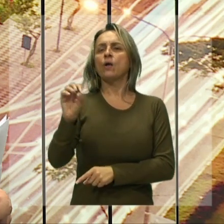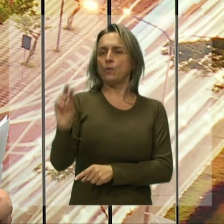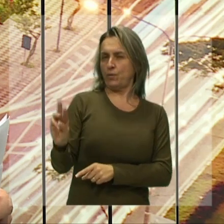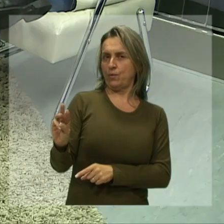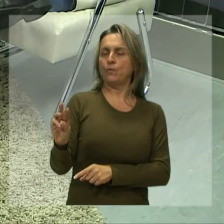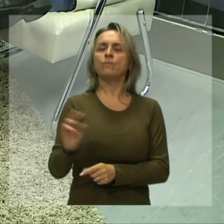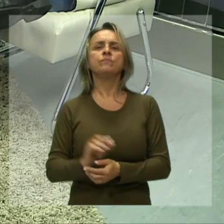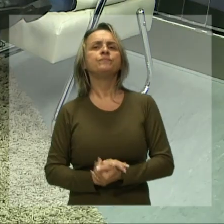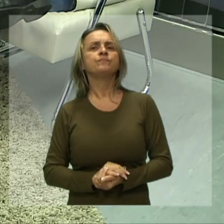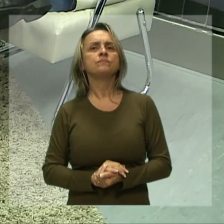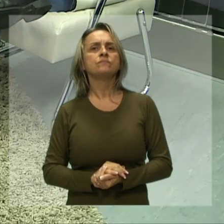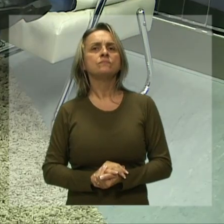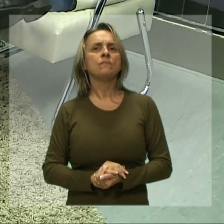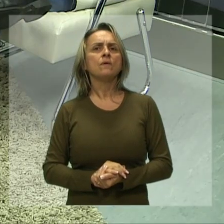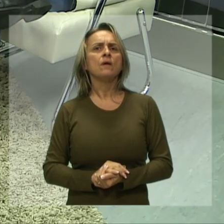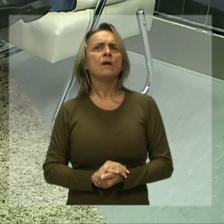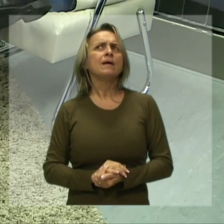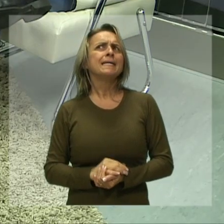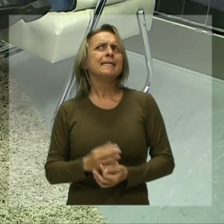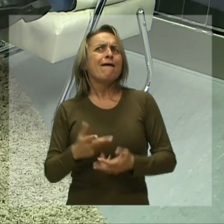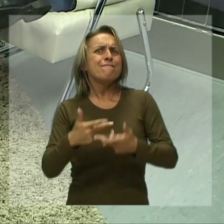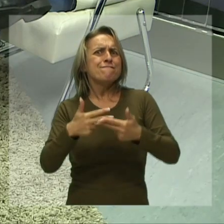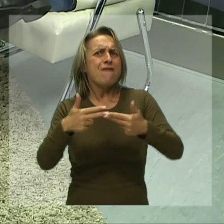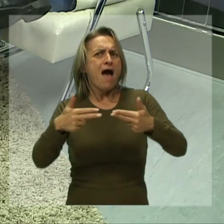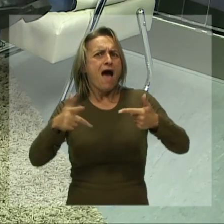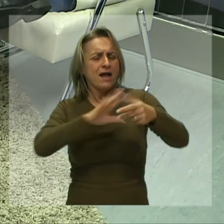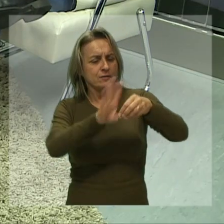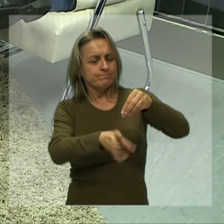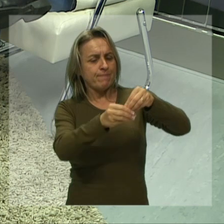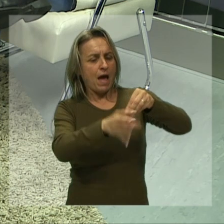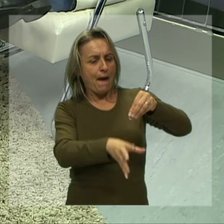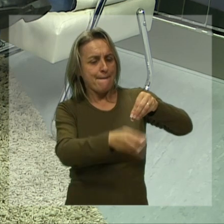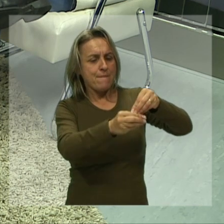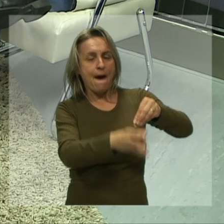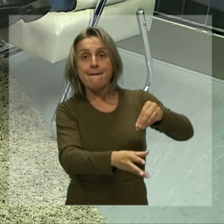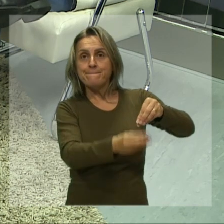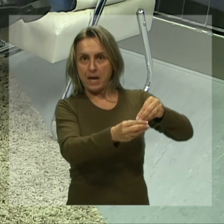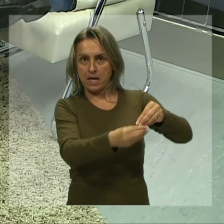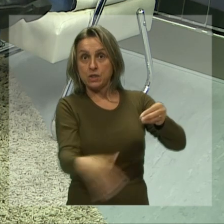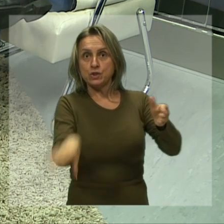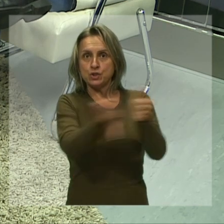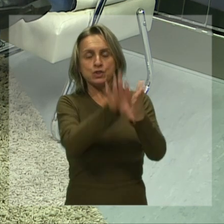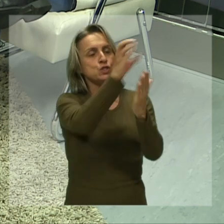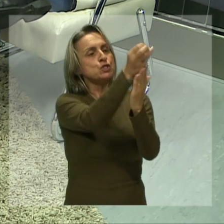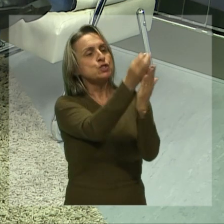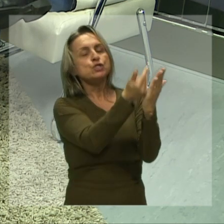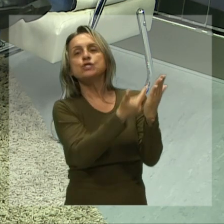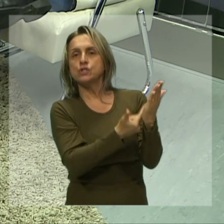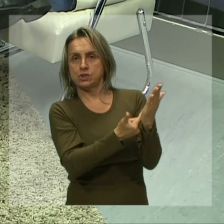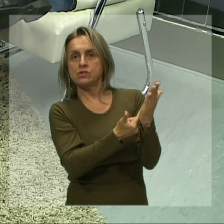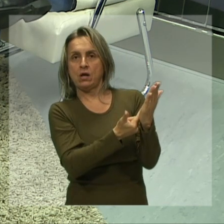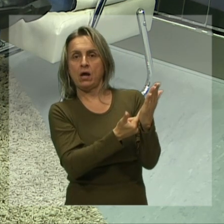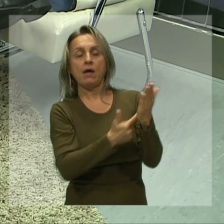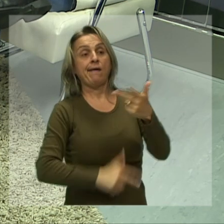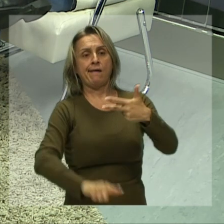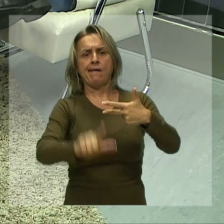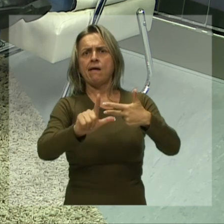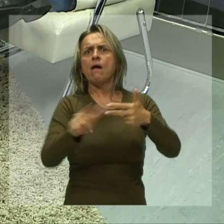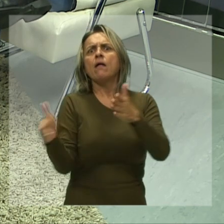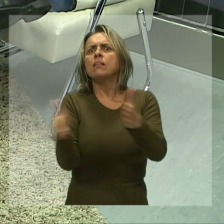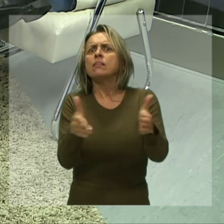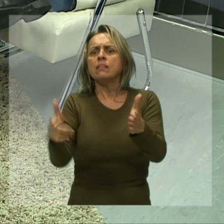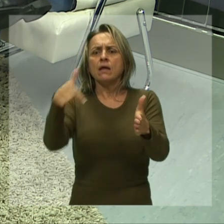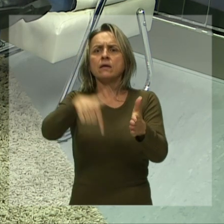semanas. Vereadora, diversas emendas chegam a essas peças orçamentárias e nessa legislatura mesmo praticamente